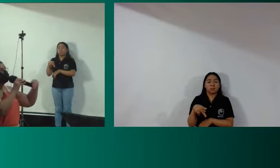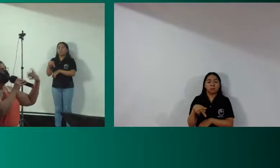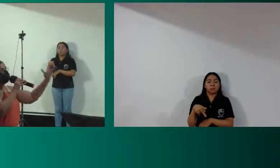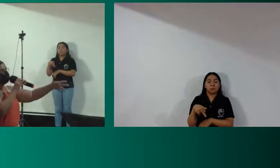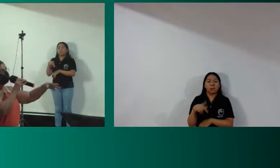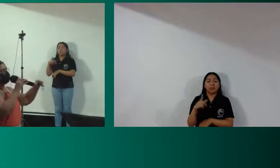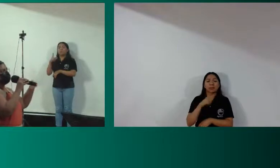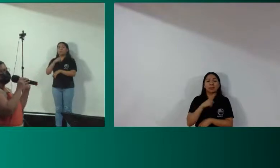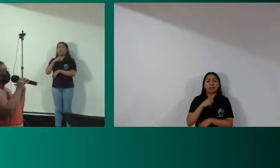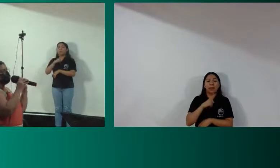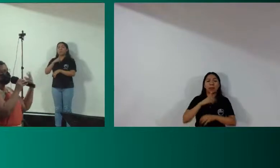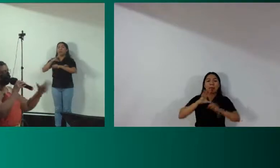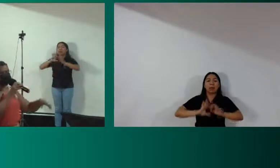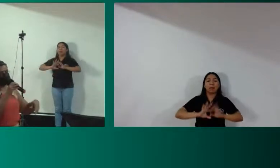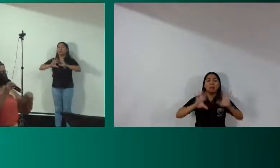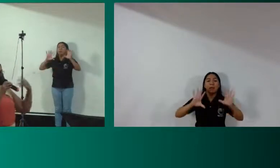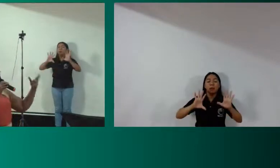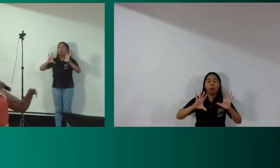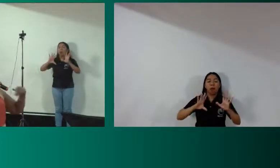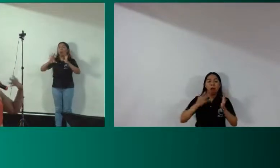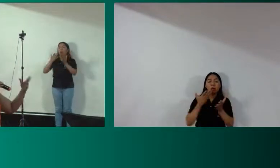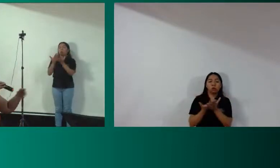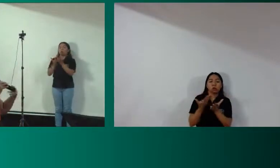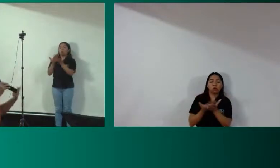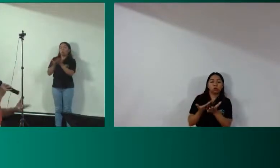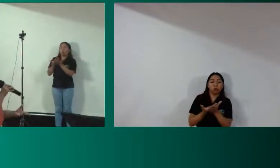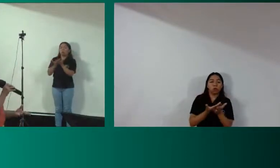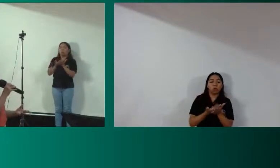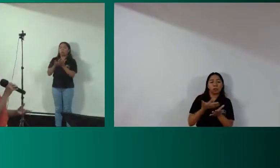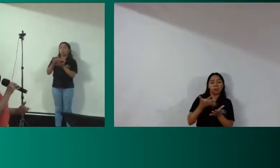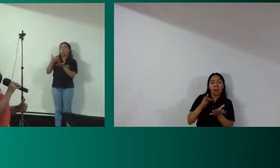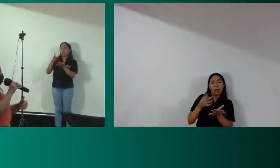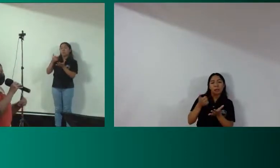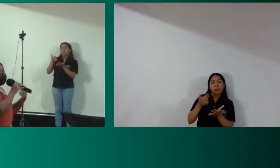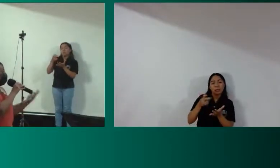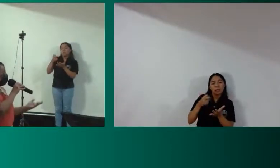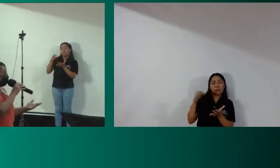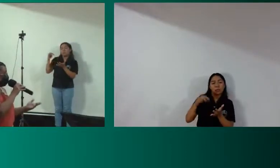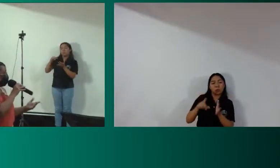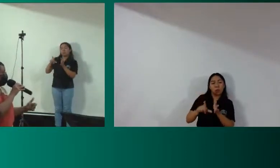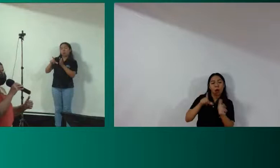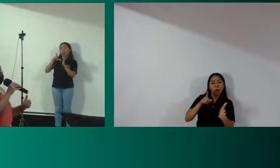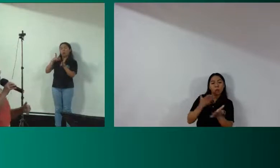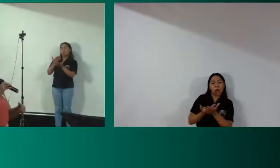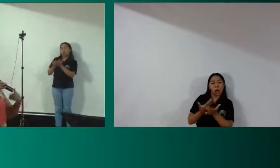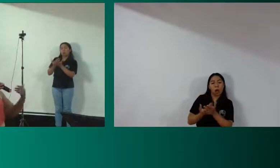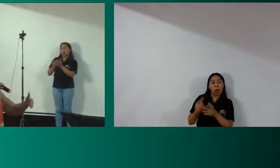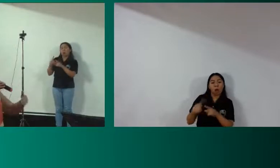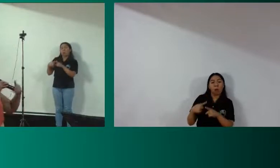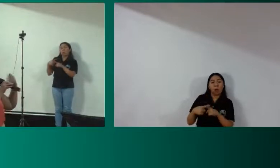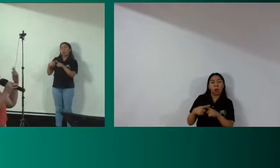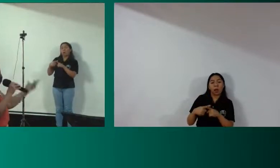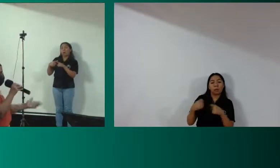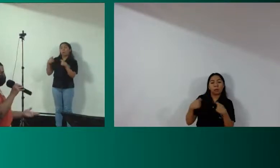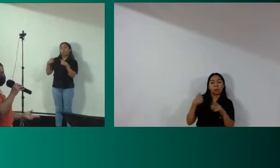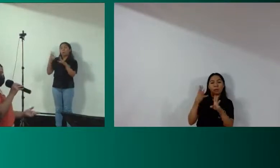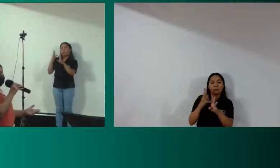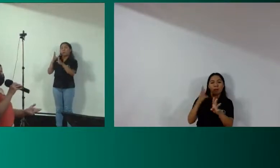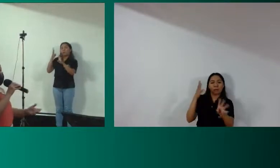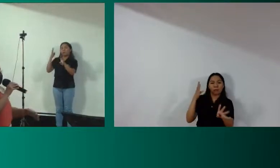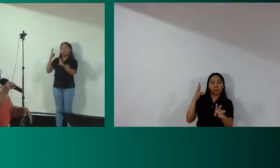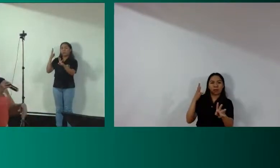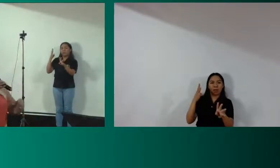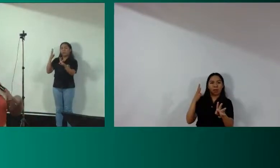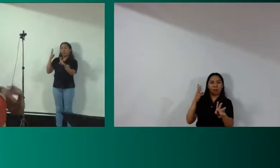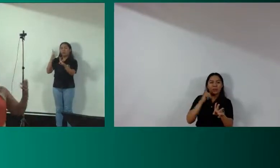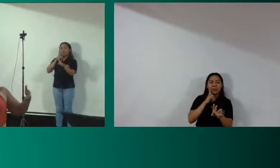termos que liberar nossos estudantes às vezes 10 15 minutos antes da aula é terminar porque eles precisam ir para a fila